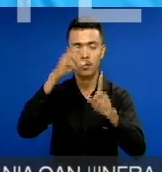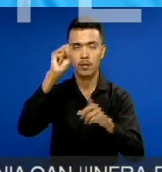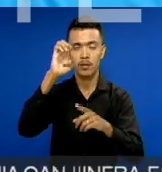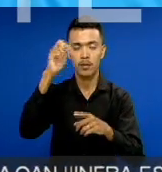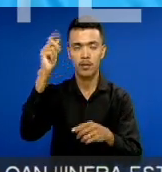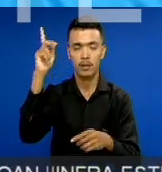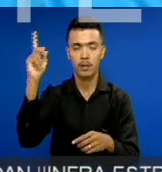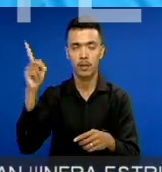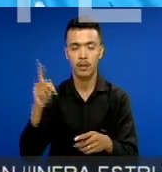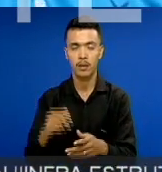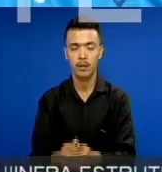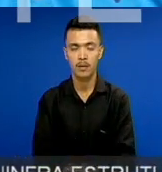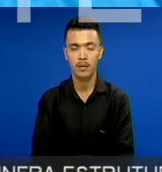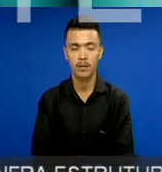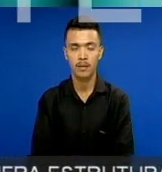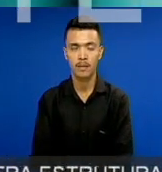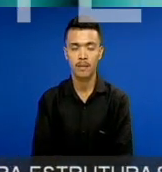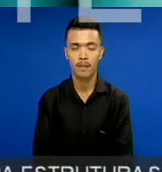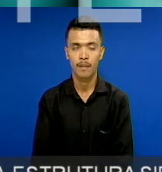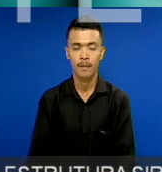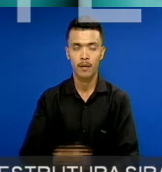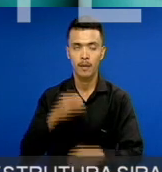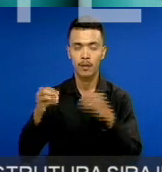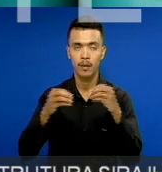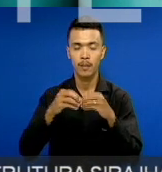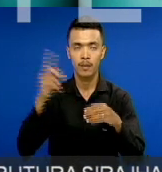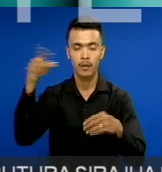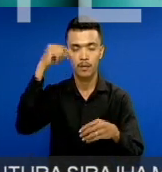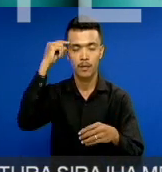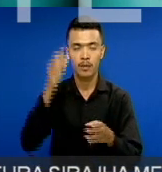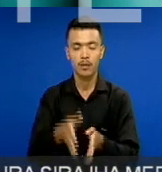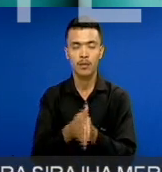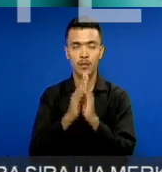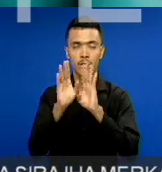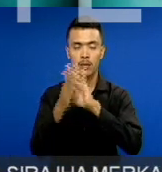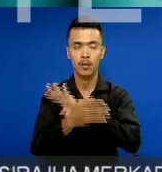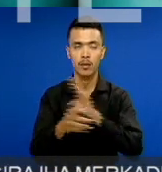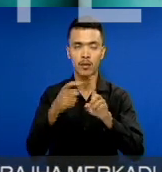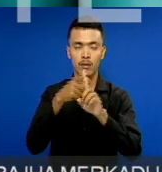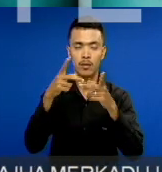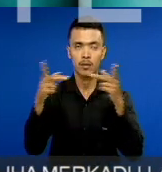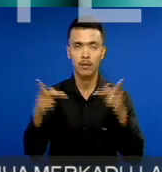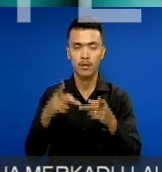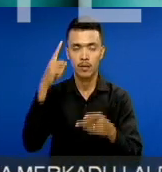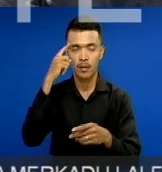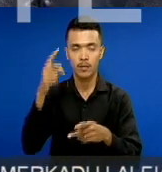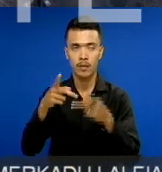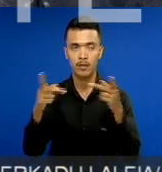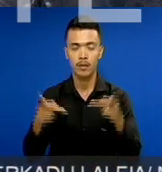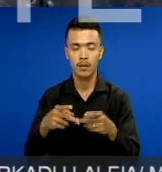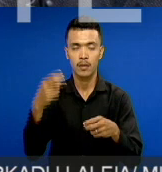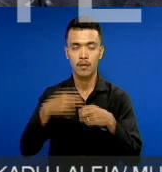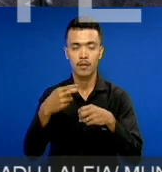estado assunto toponimia na organização urbana. Kona ba governo husu sira atu sai husi fatine ba. Tamba fatin refere ocupa